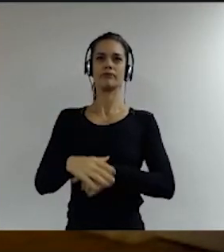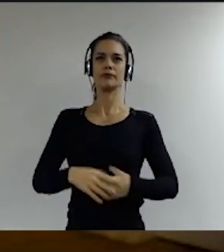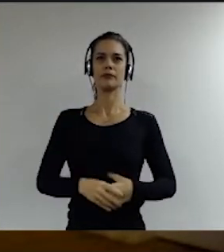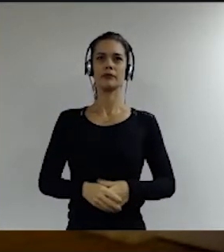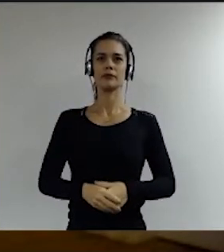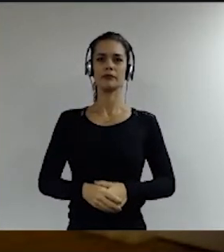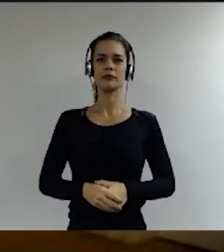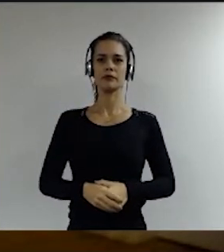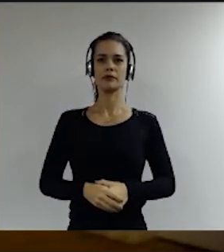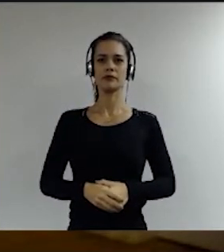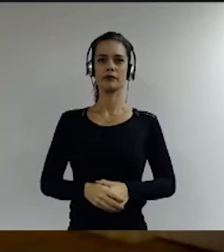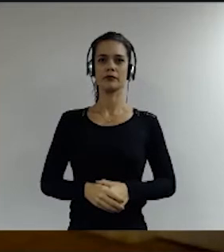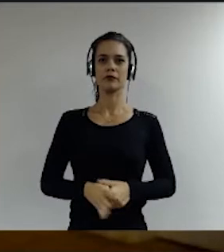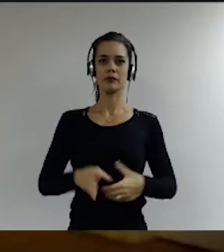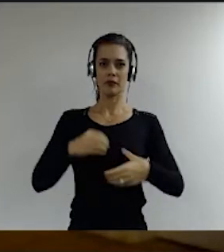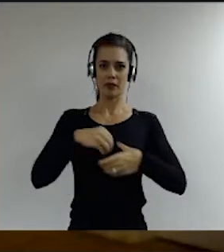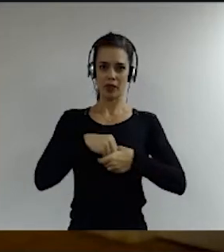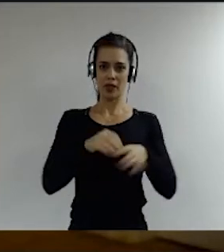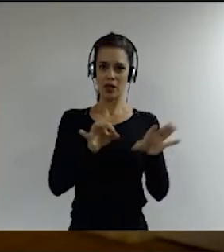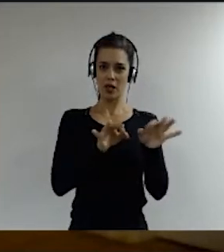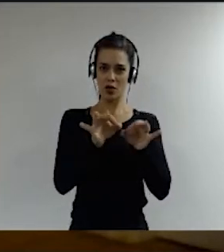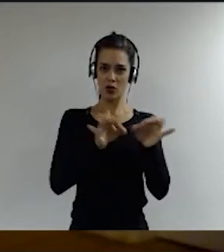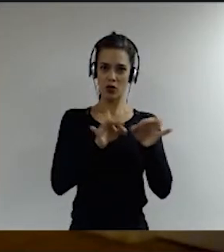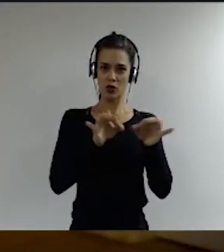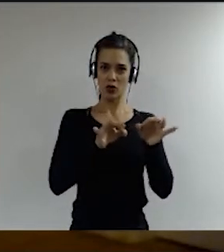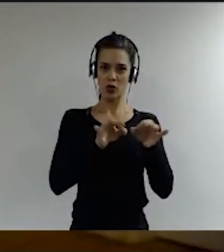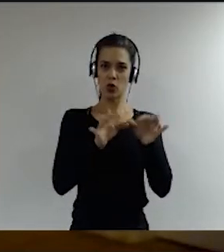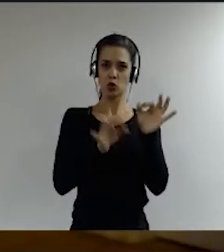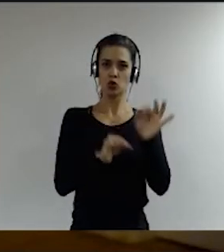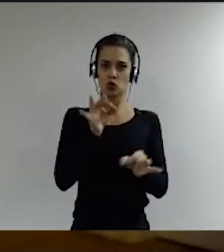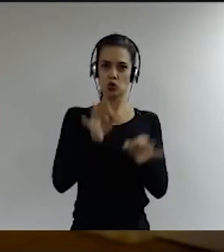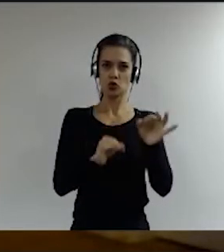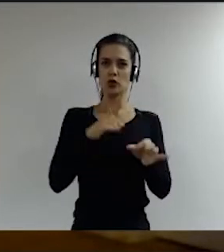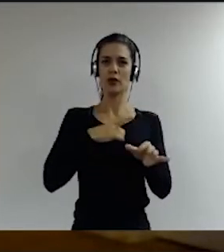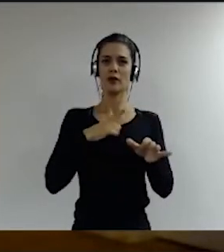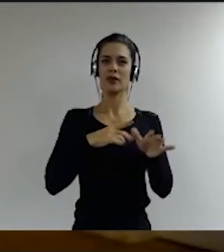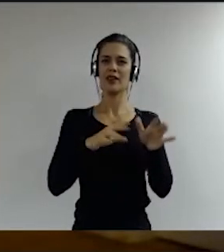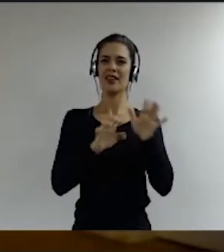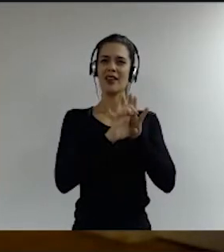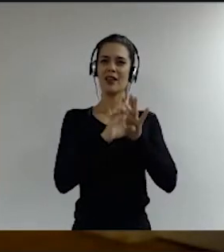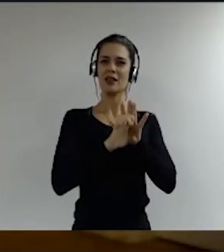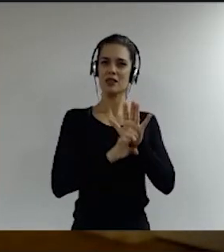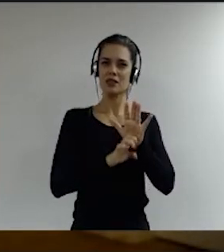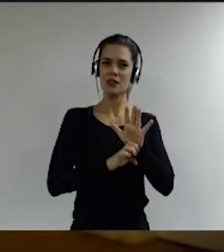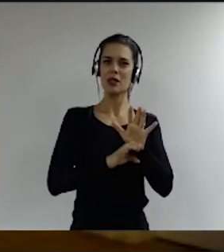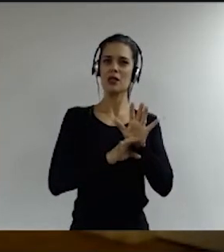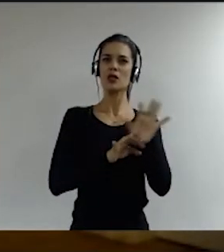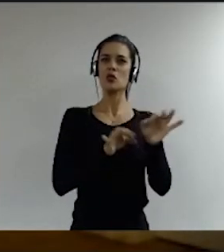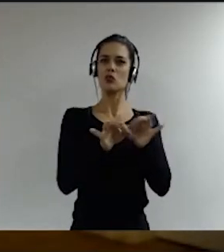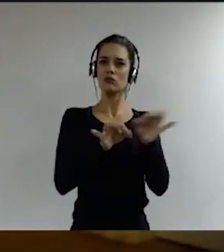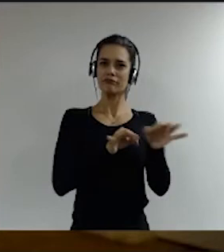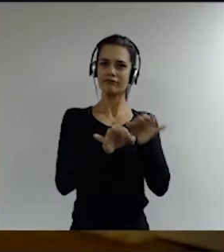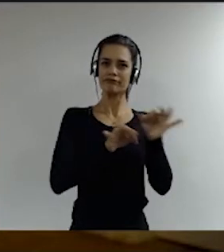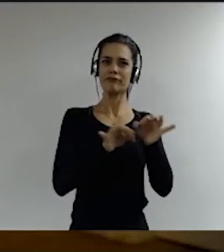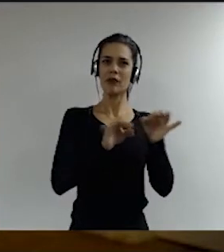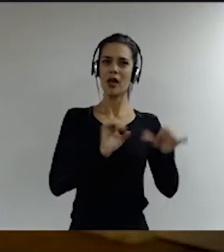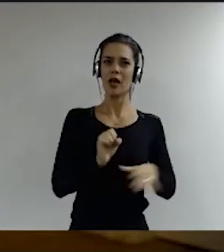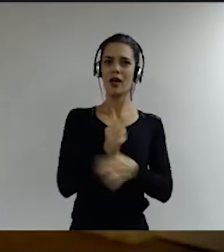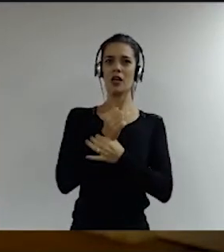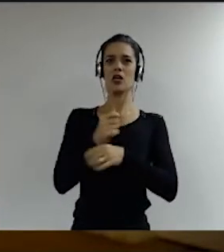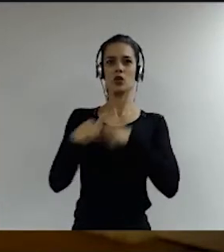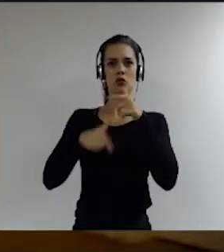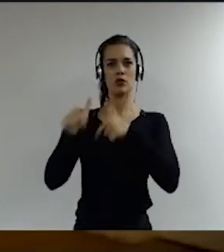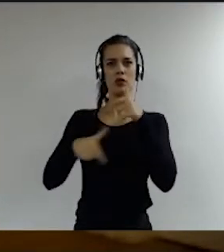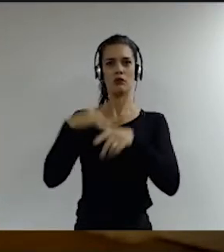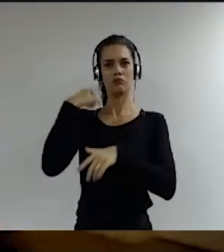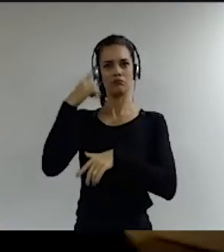E dentro dessa ordem jurídica, nós encontramos o Estatuto da Ordem, garantindo o exercício da advocacia com